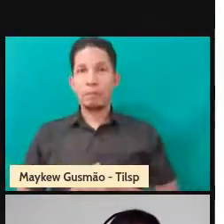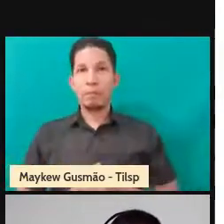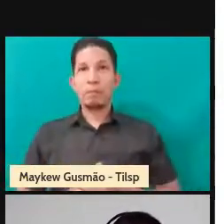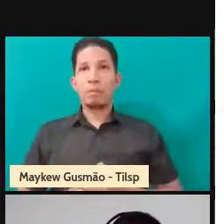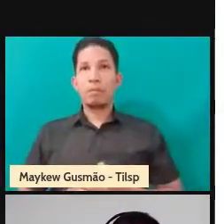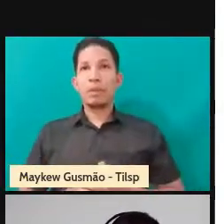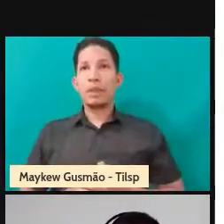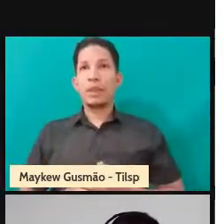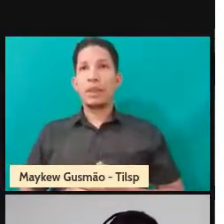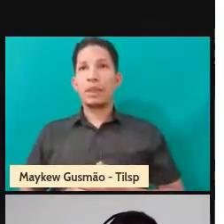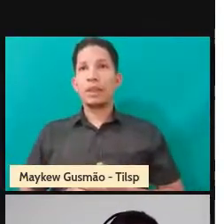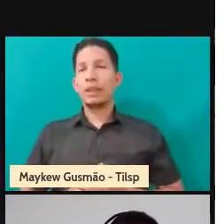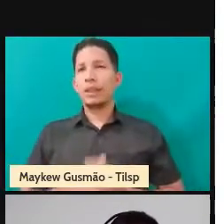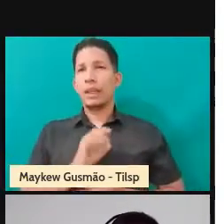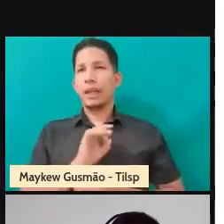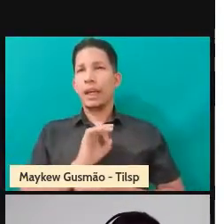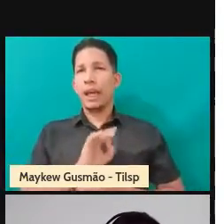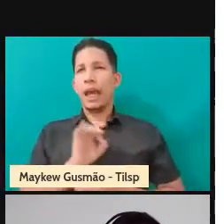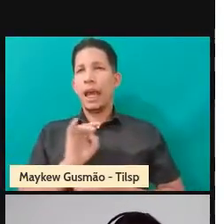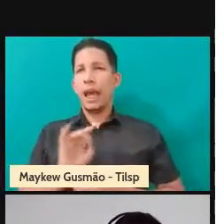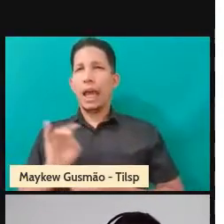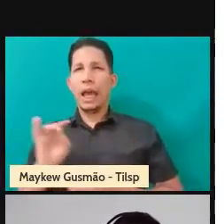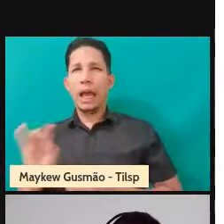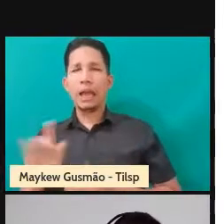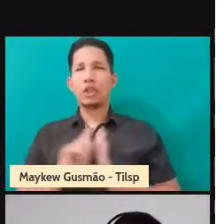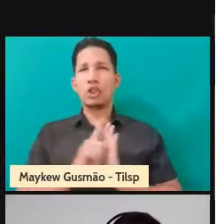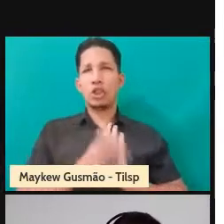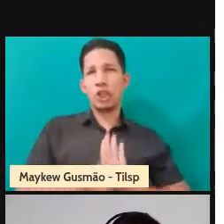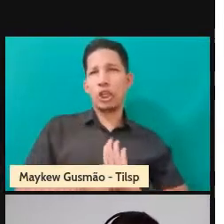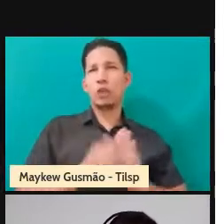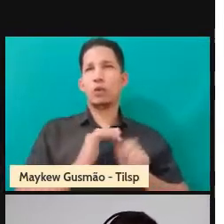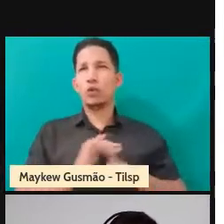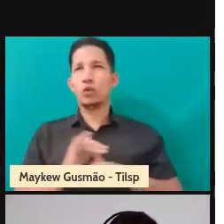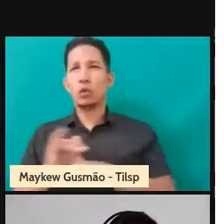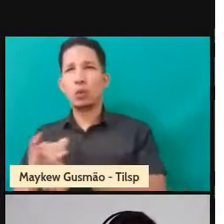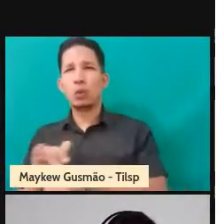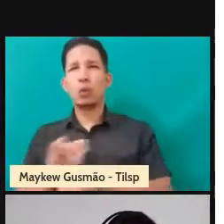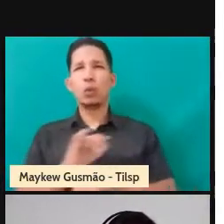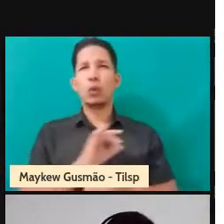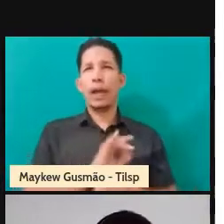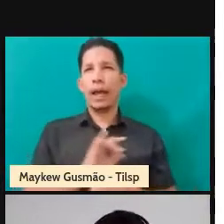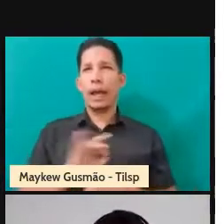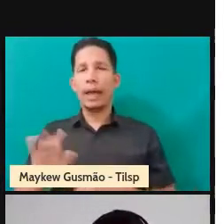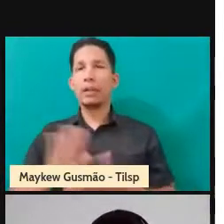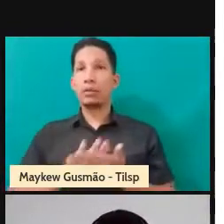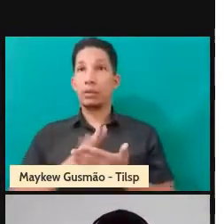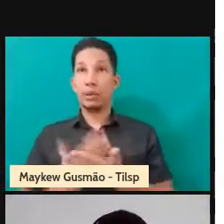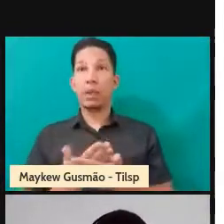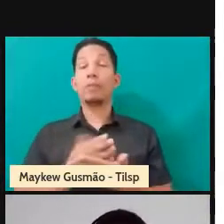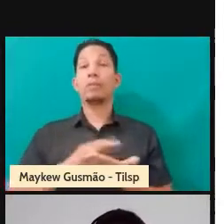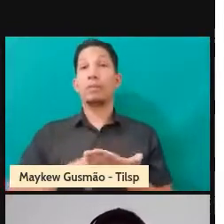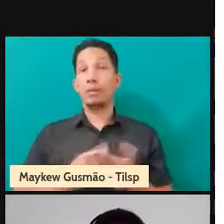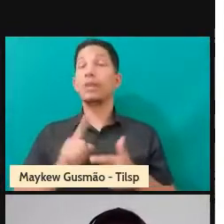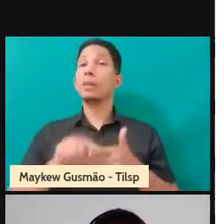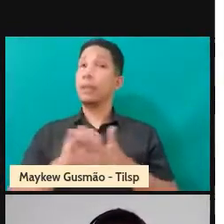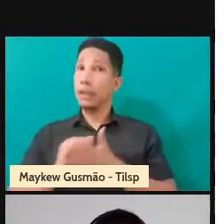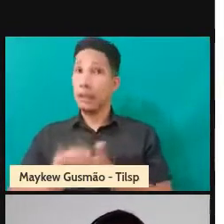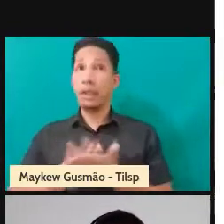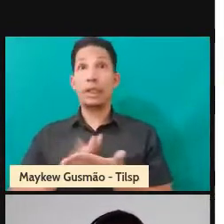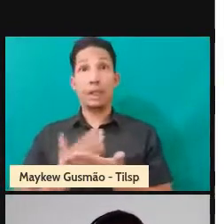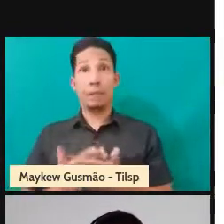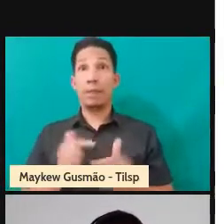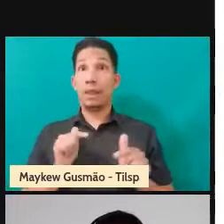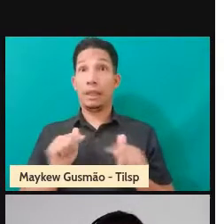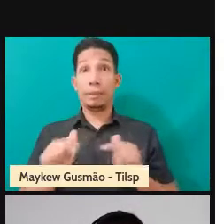cada esfera, a cada gênero do discurso que o tradutor-intérprete e o guia-intérprete